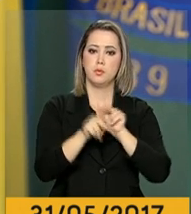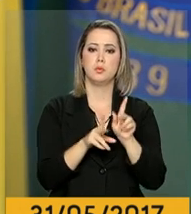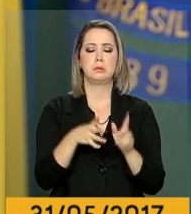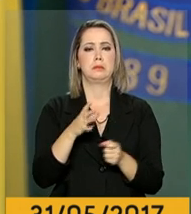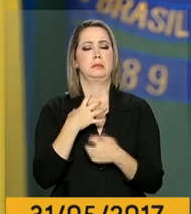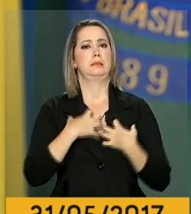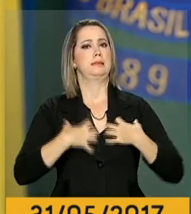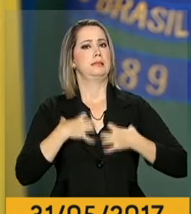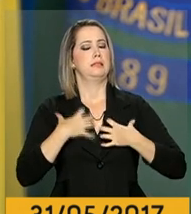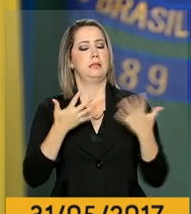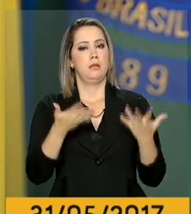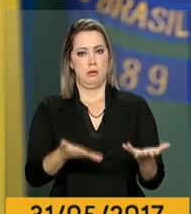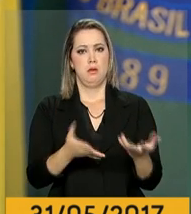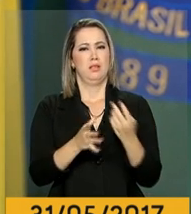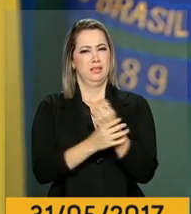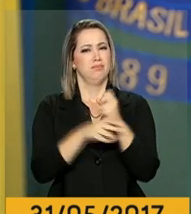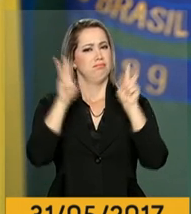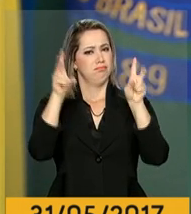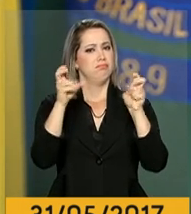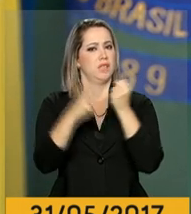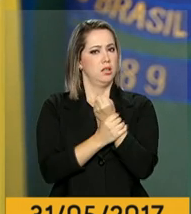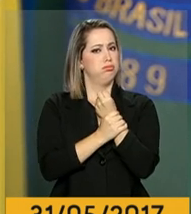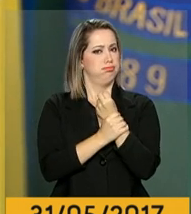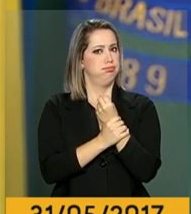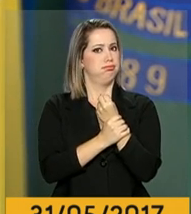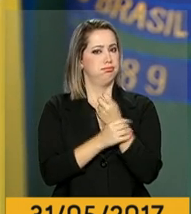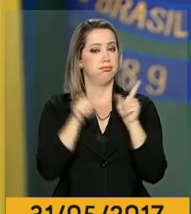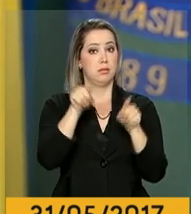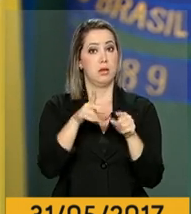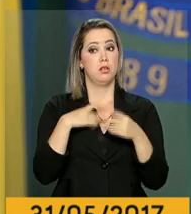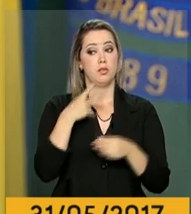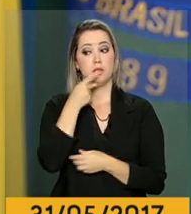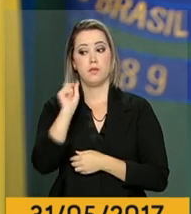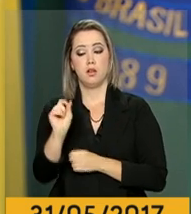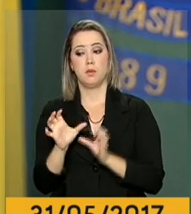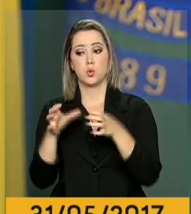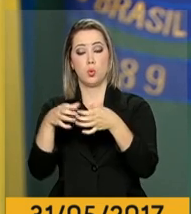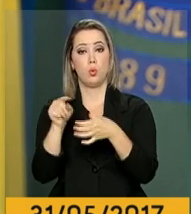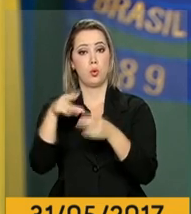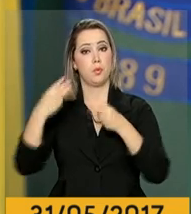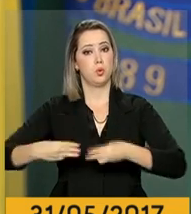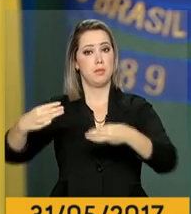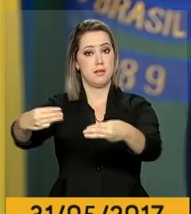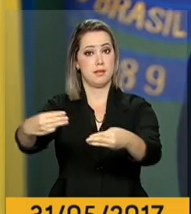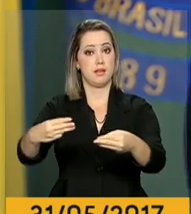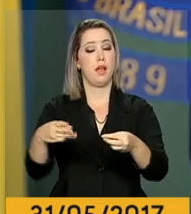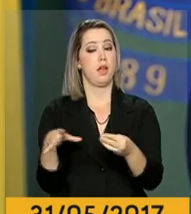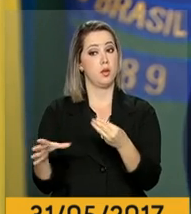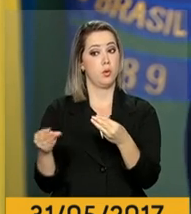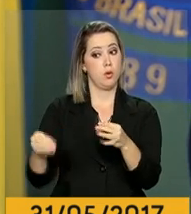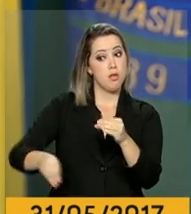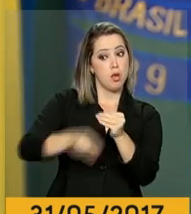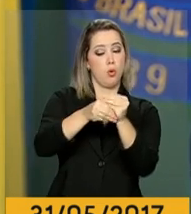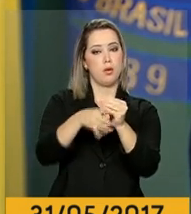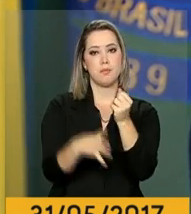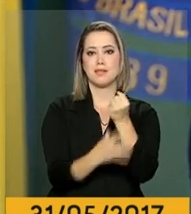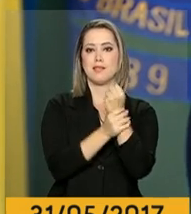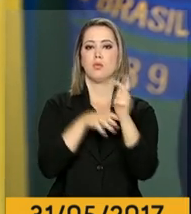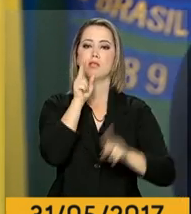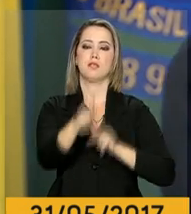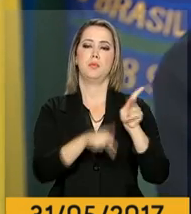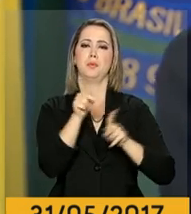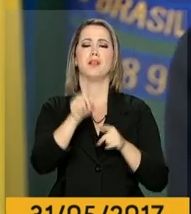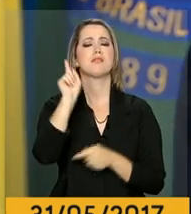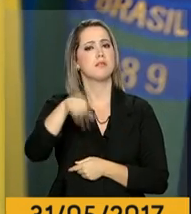né? Nós demos maior ênfase entre as atribuições do Ministério à segurança pública, que é a preocupação cotidiana